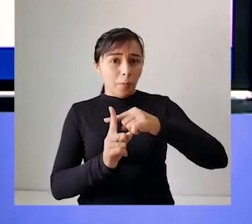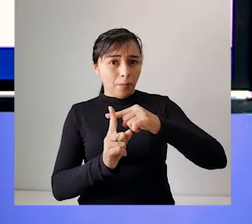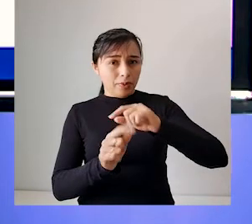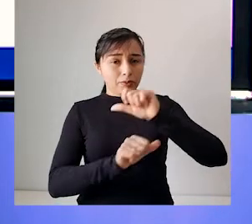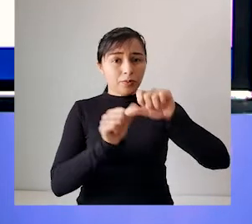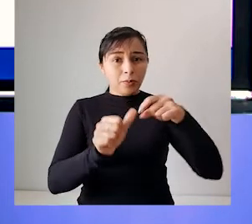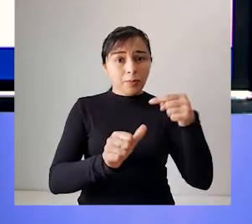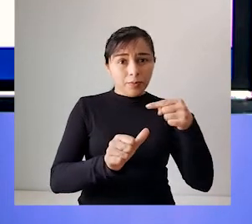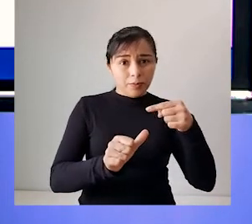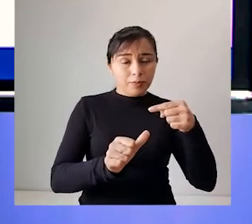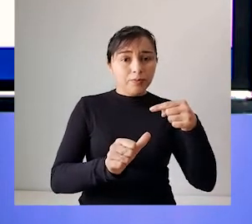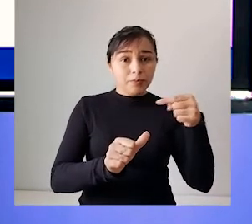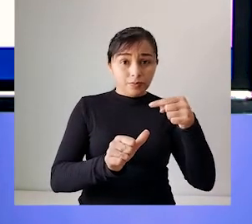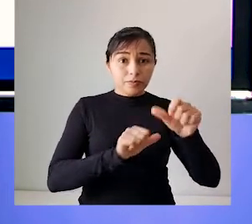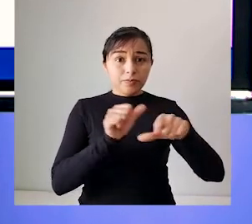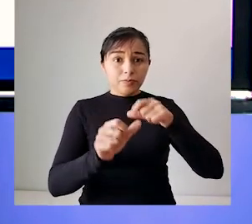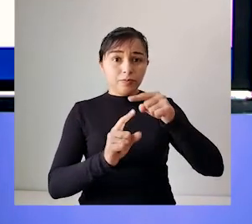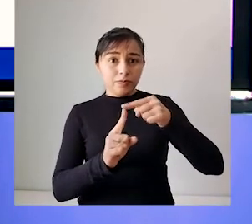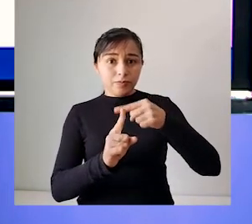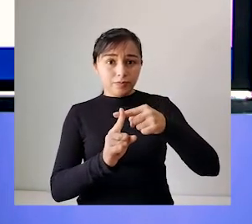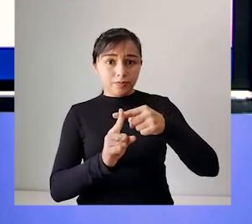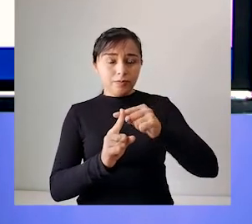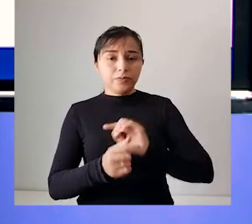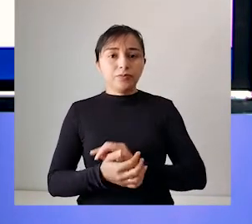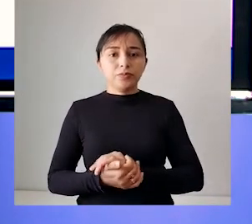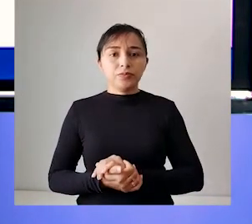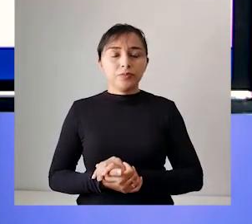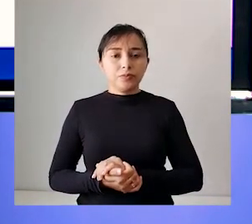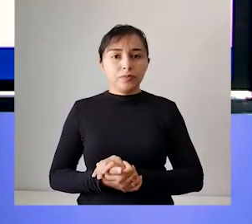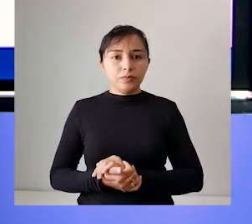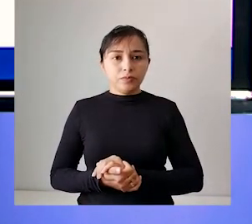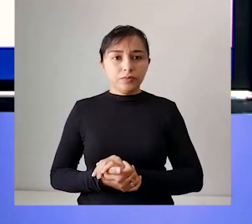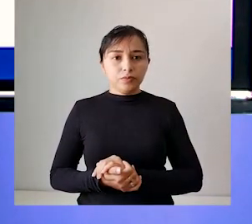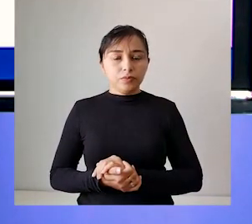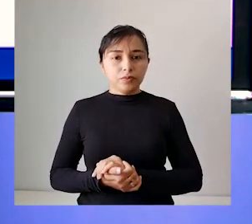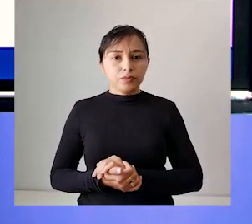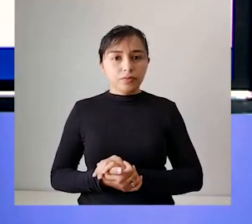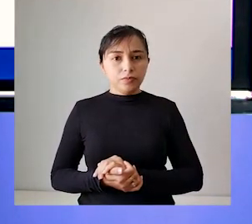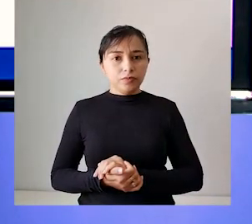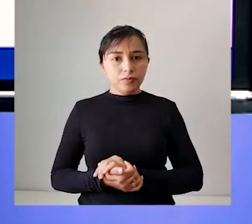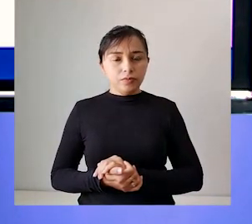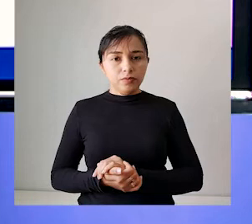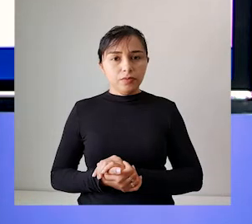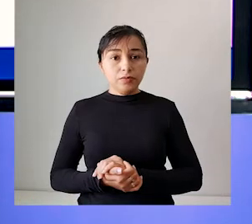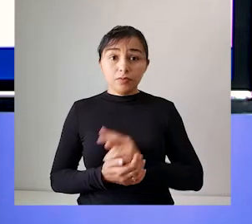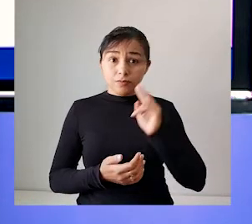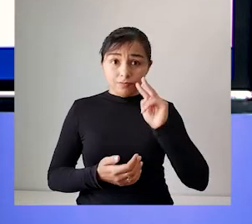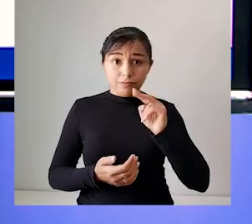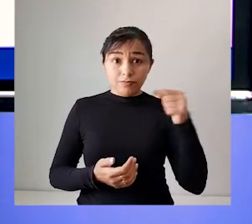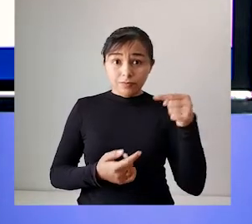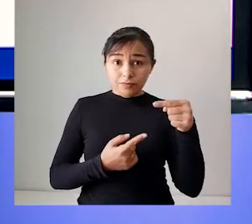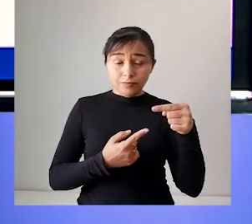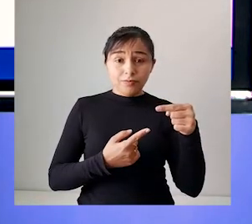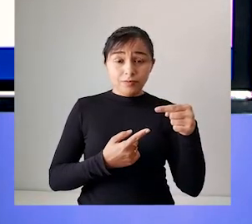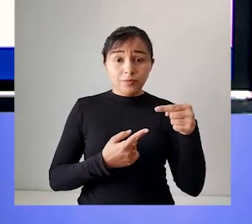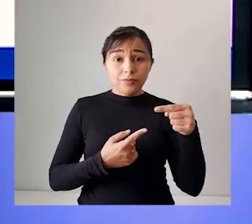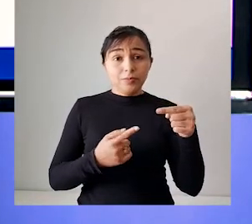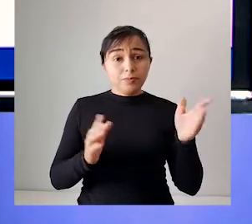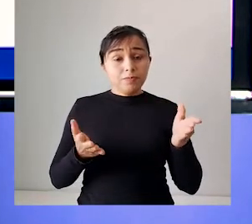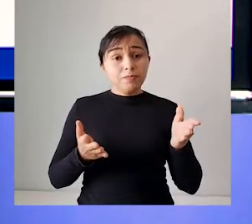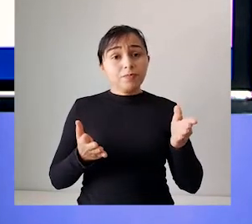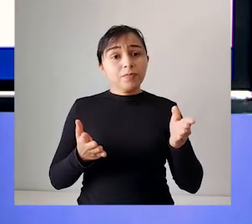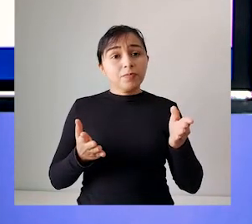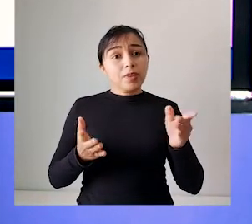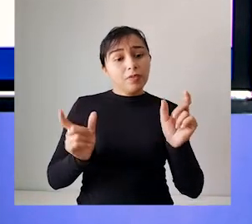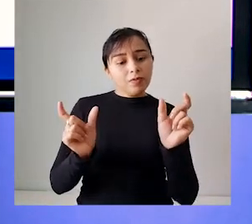se eu passasse esse 324 para o primeiro membro, ele teria que ficar negativo, por isso que ele está aparecendo aqui negativo. E a gente